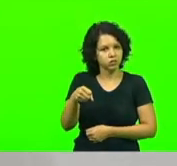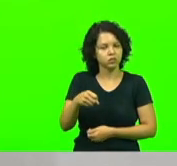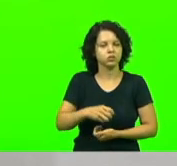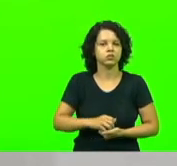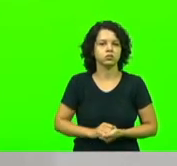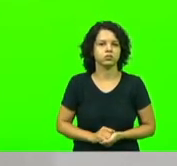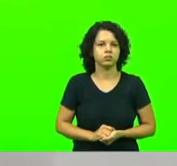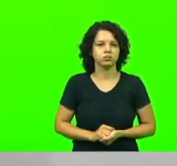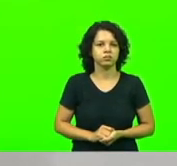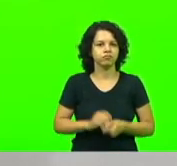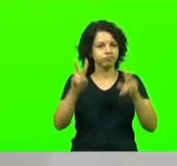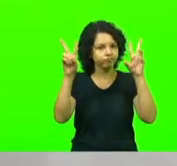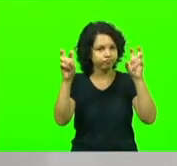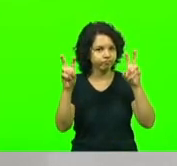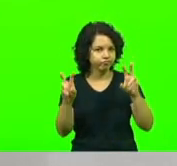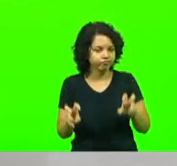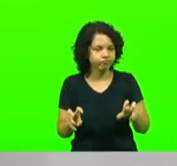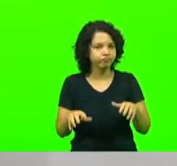essas questões.